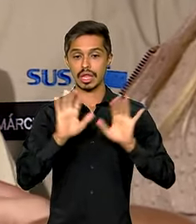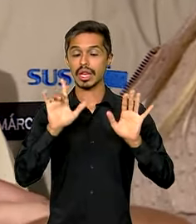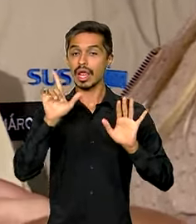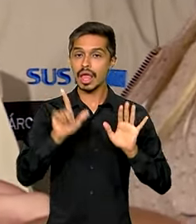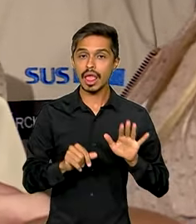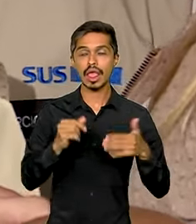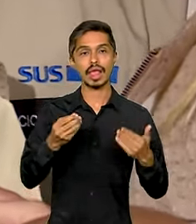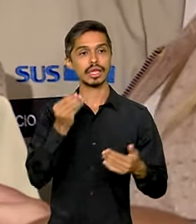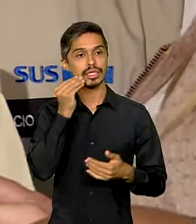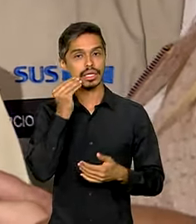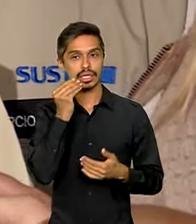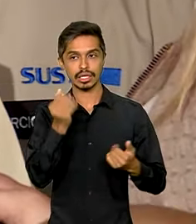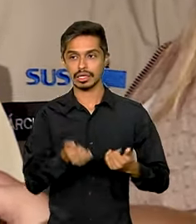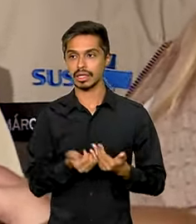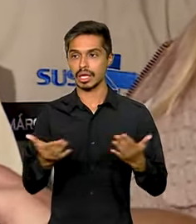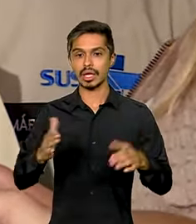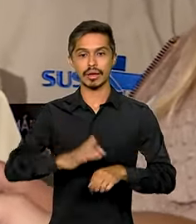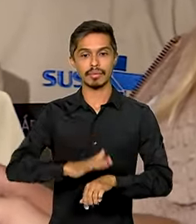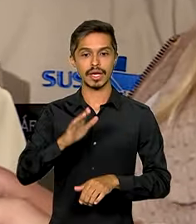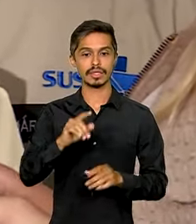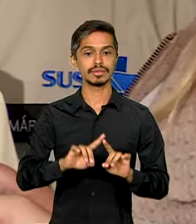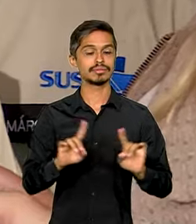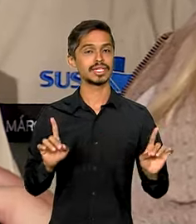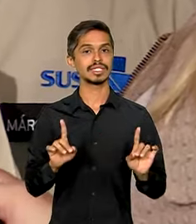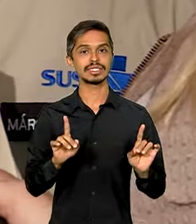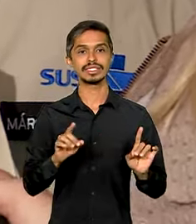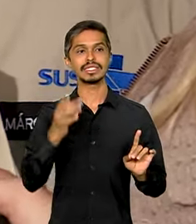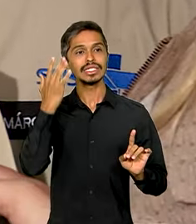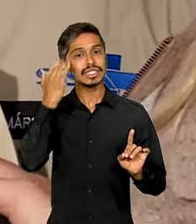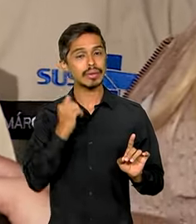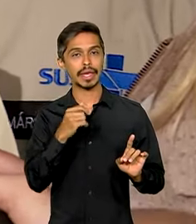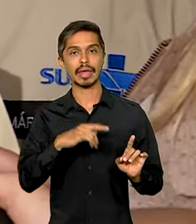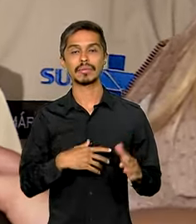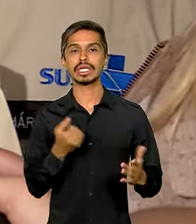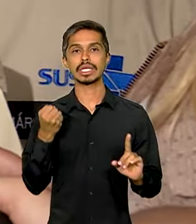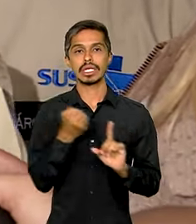para ampliar essa oferta, mas não vai